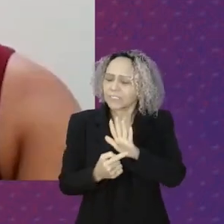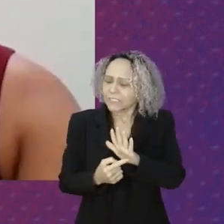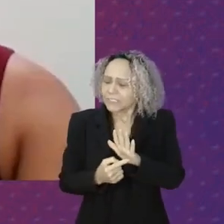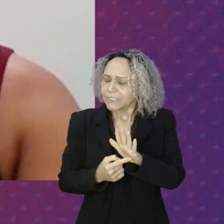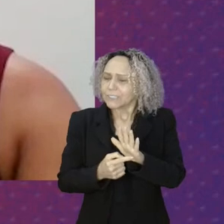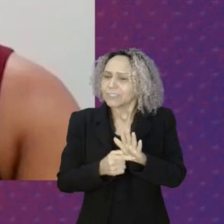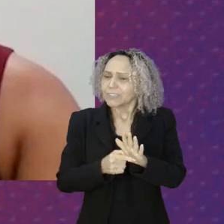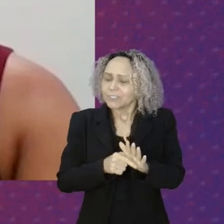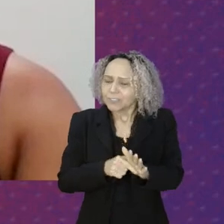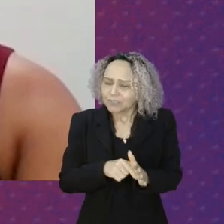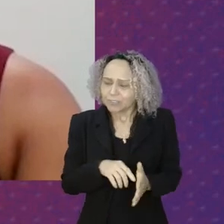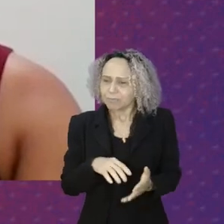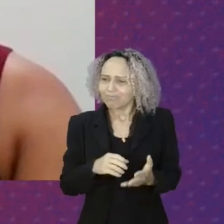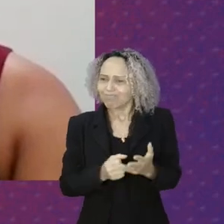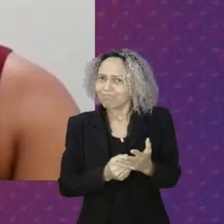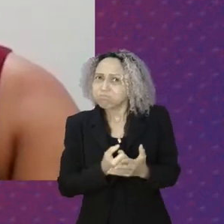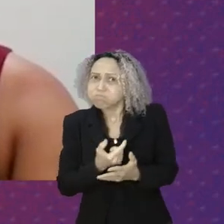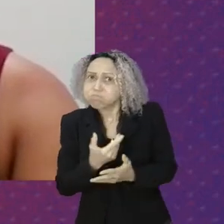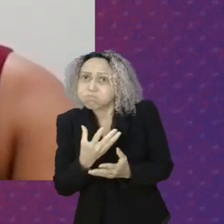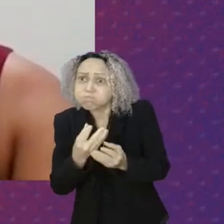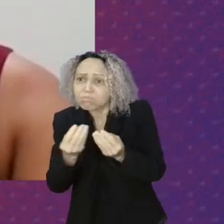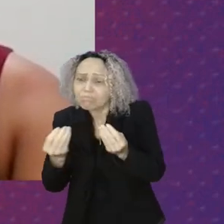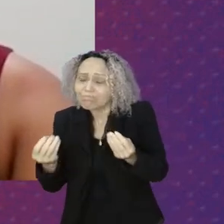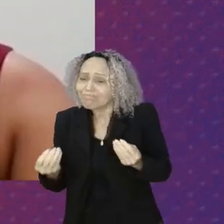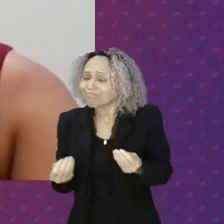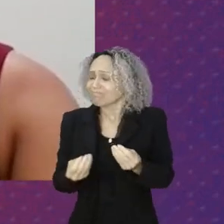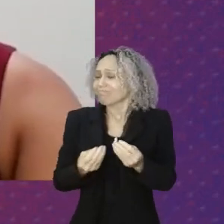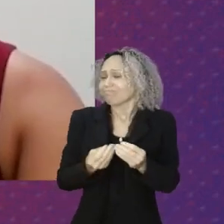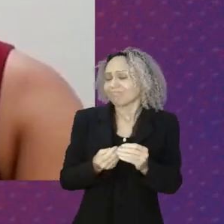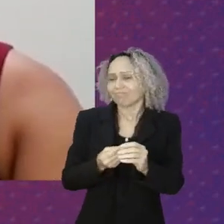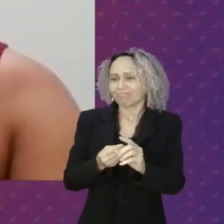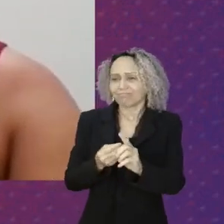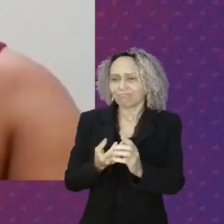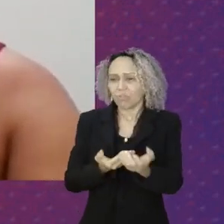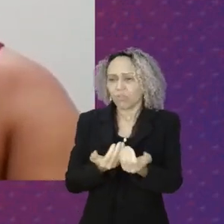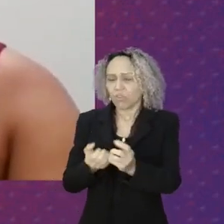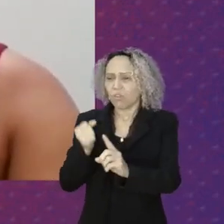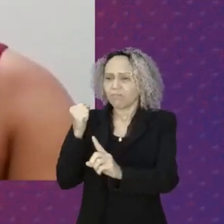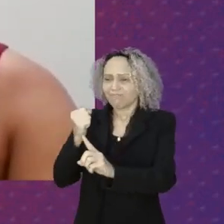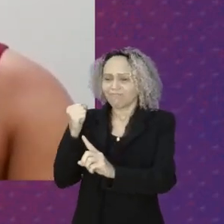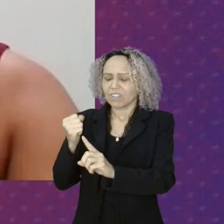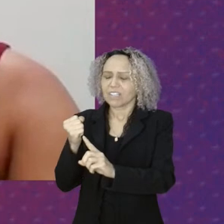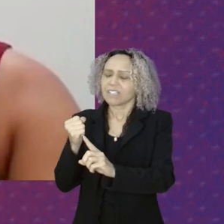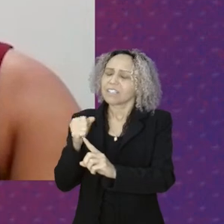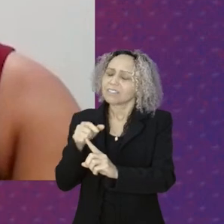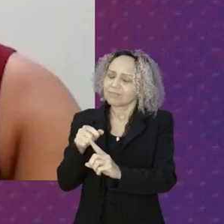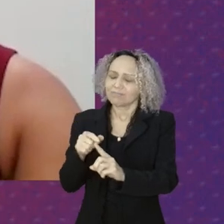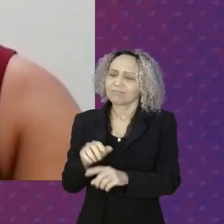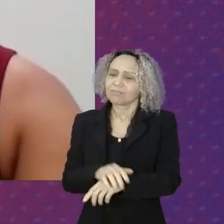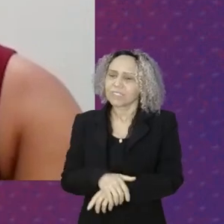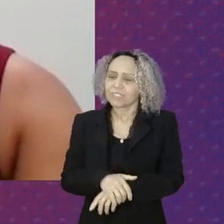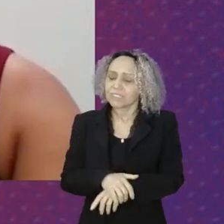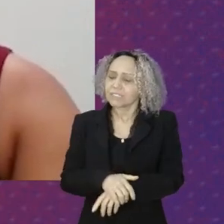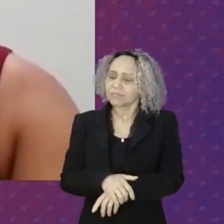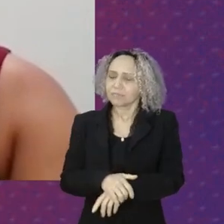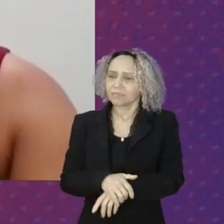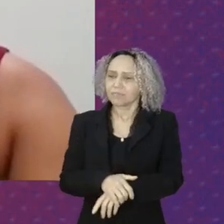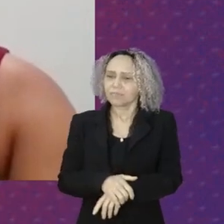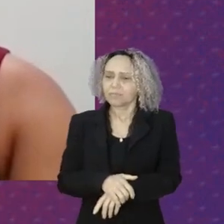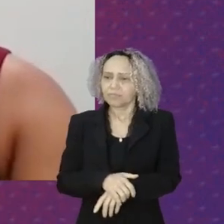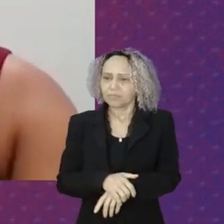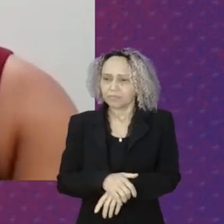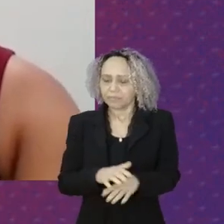que ocorrem, é possível dizer que existe uma espécie de genocídio contra a juventude negra no Brasil. E aí, depois, nos anos